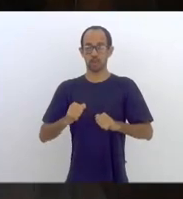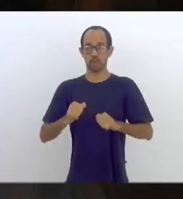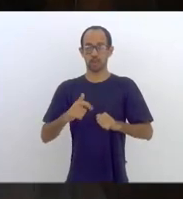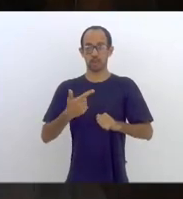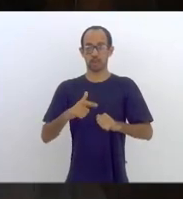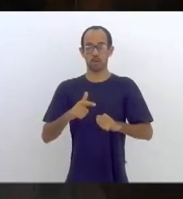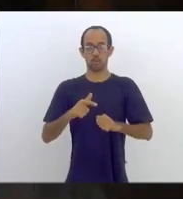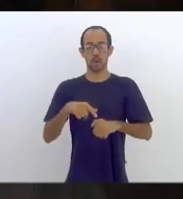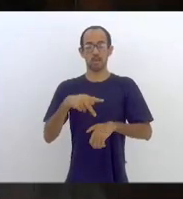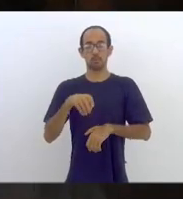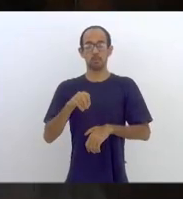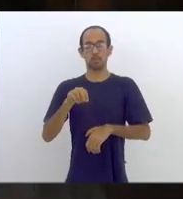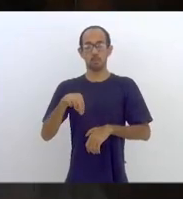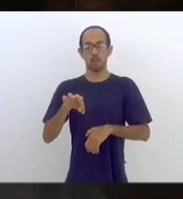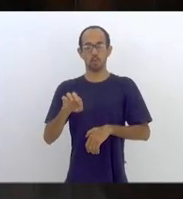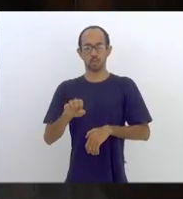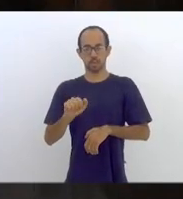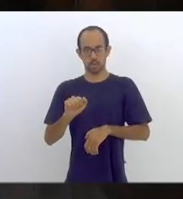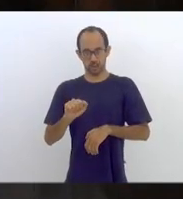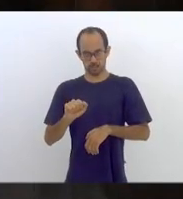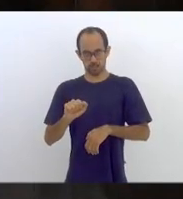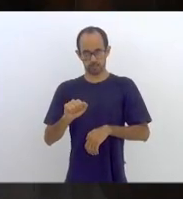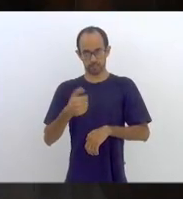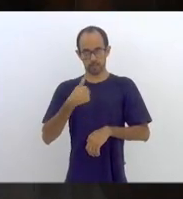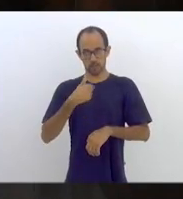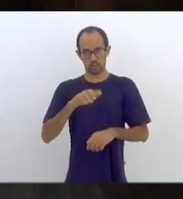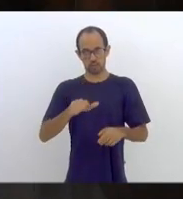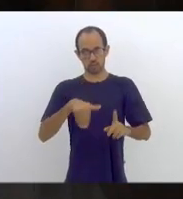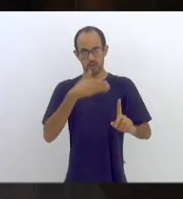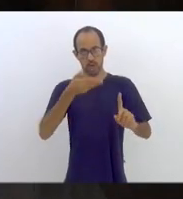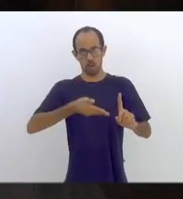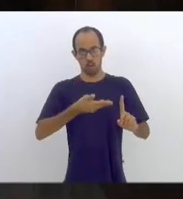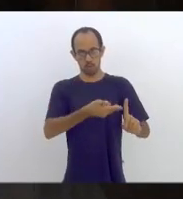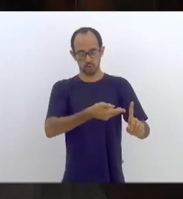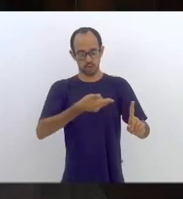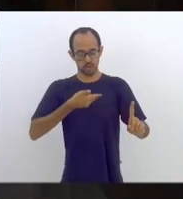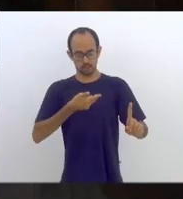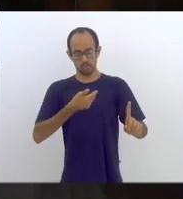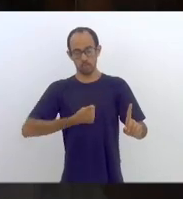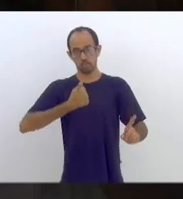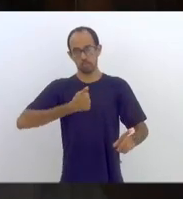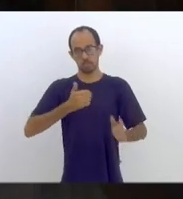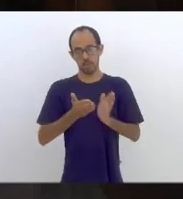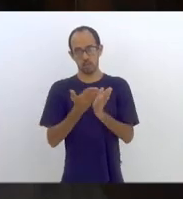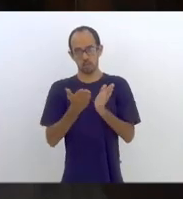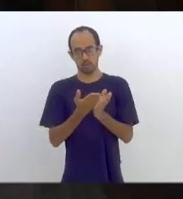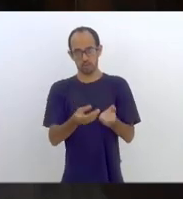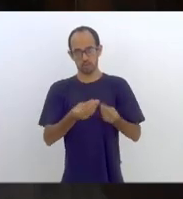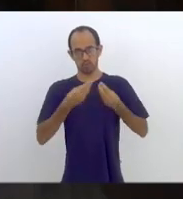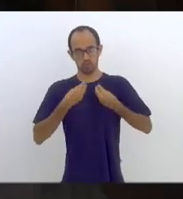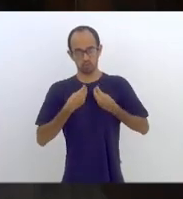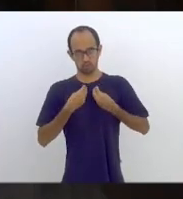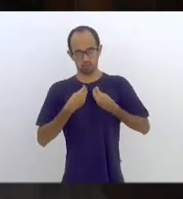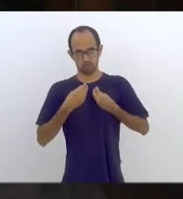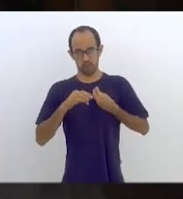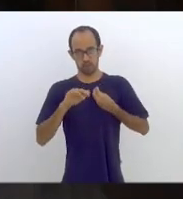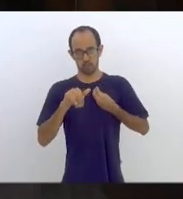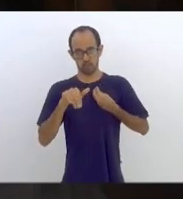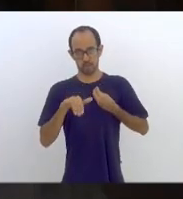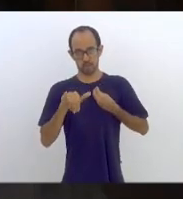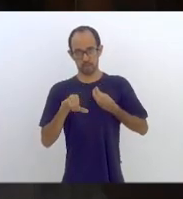ponta tive a honra de receber o primeiro exemplar Francisco